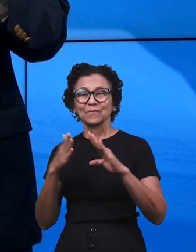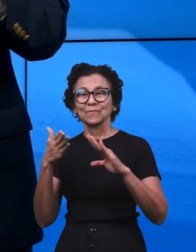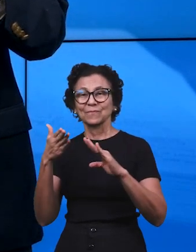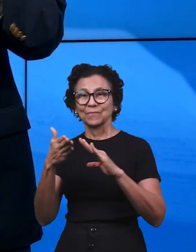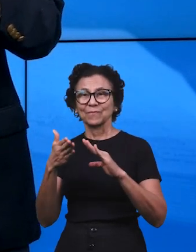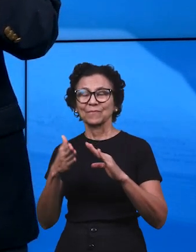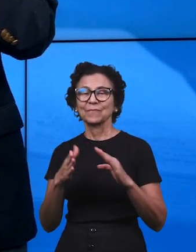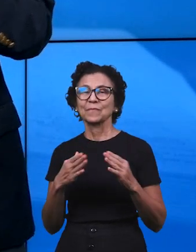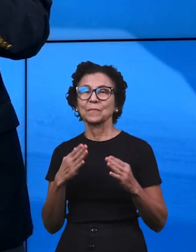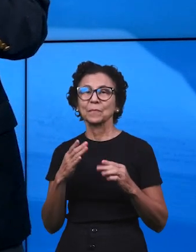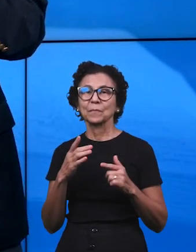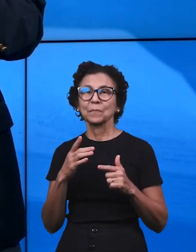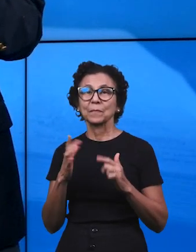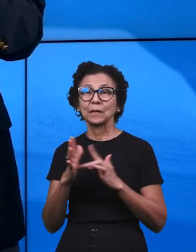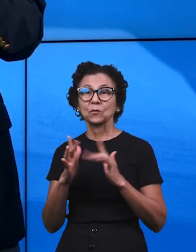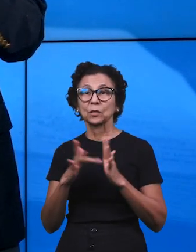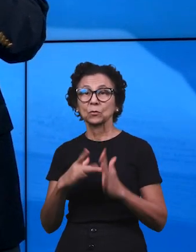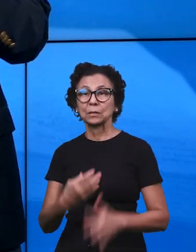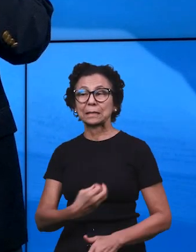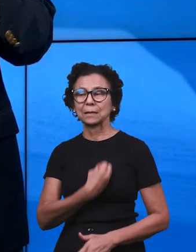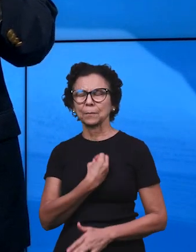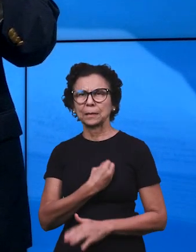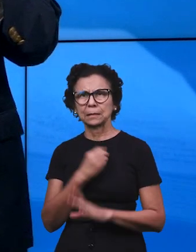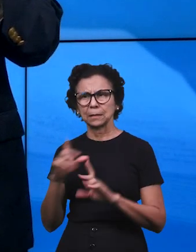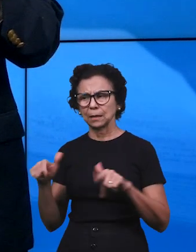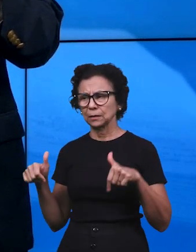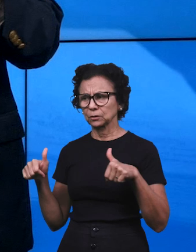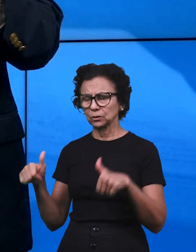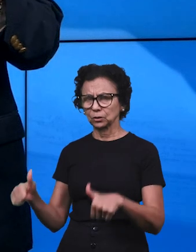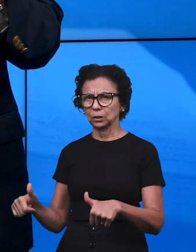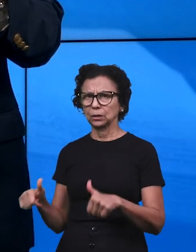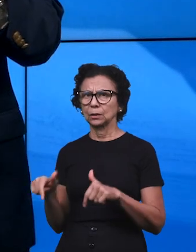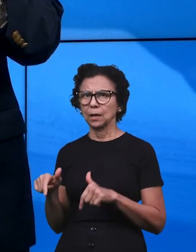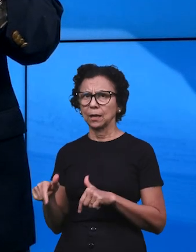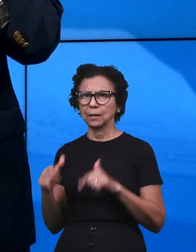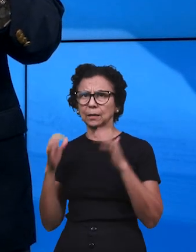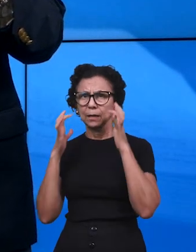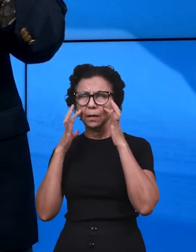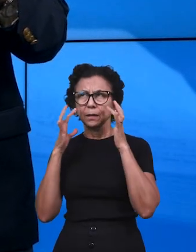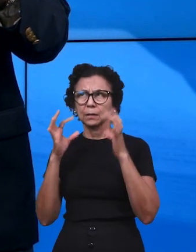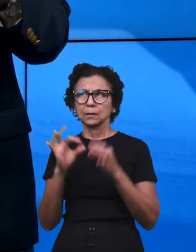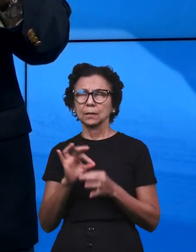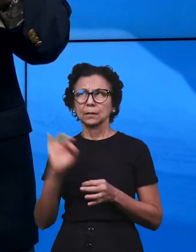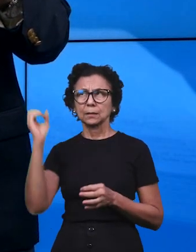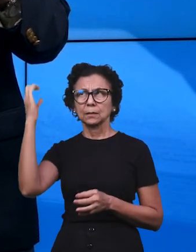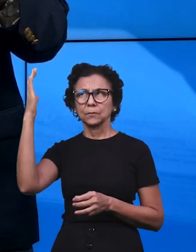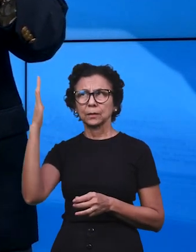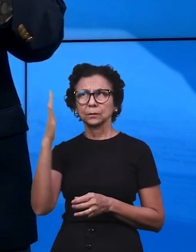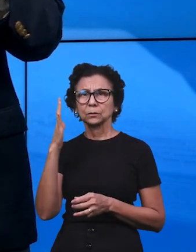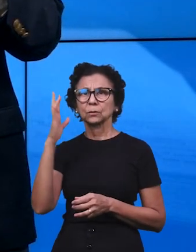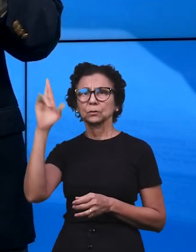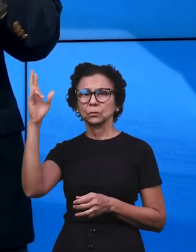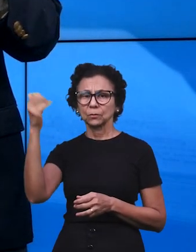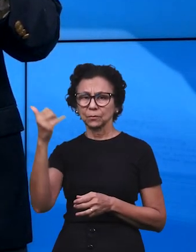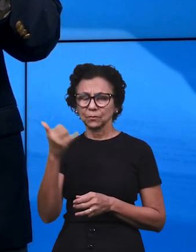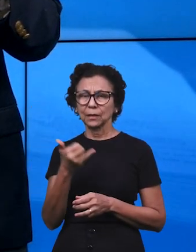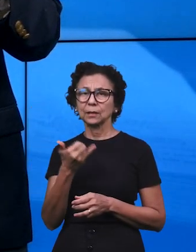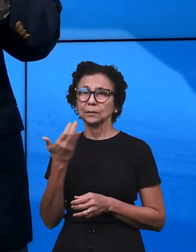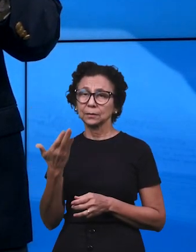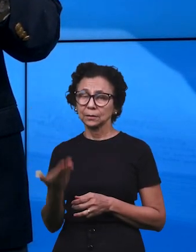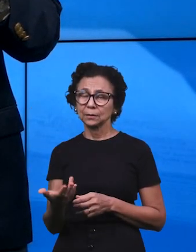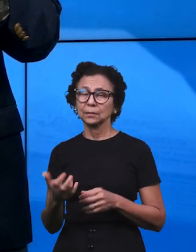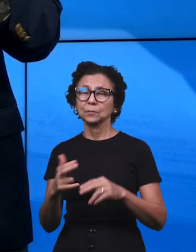faz presente no meio dela, né? Aquela igreja que está atenta à voz do Senhor e por isso o Senhor então se